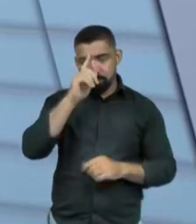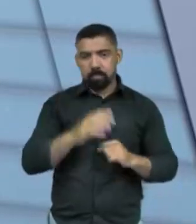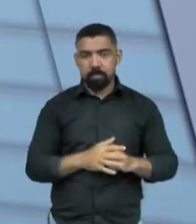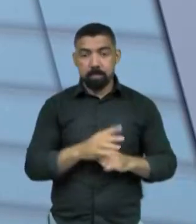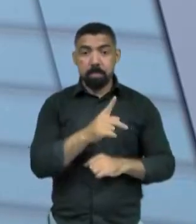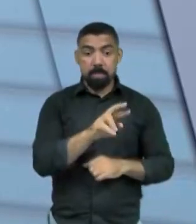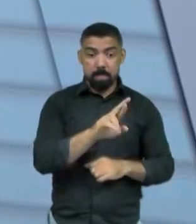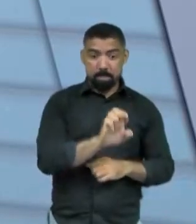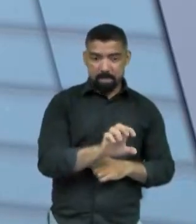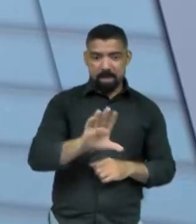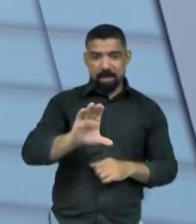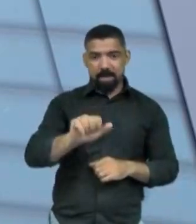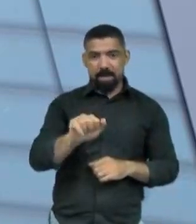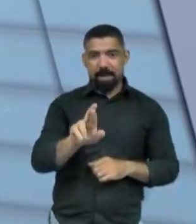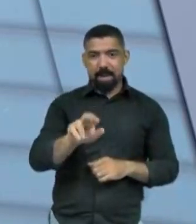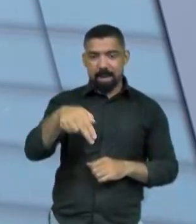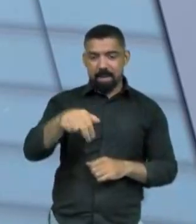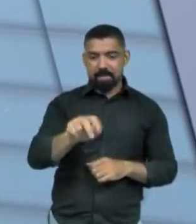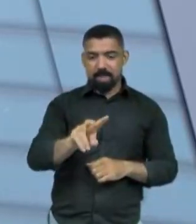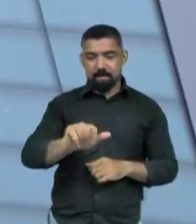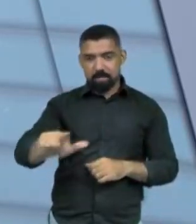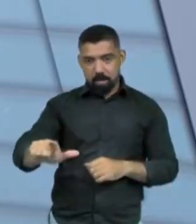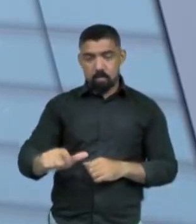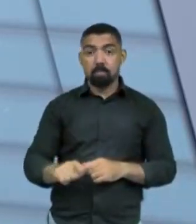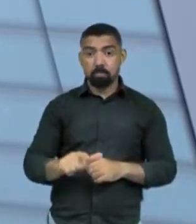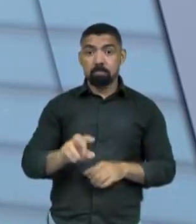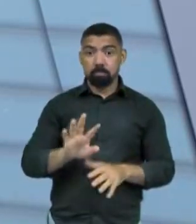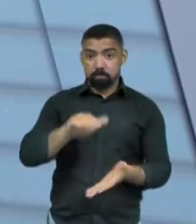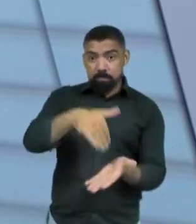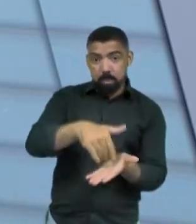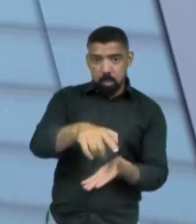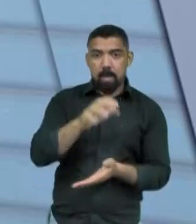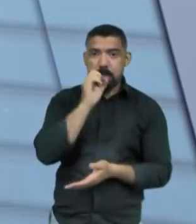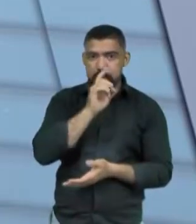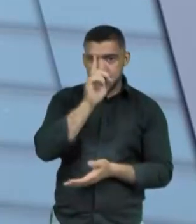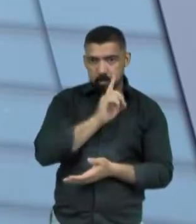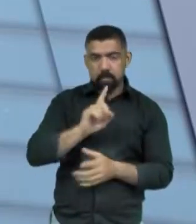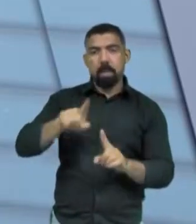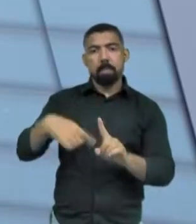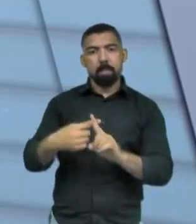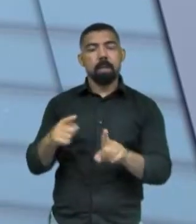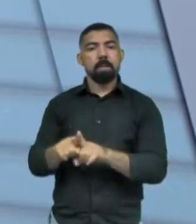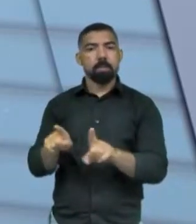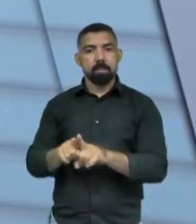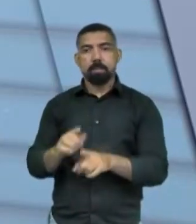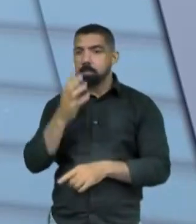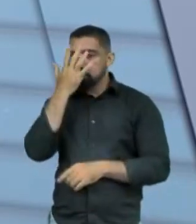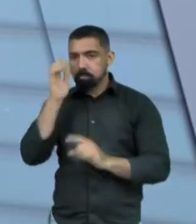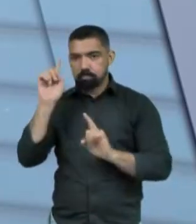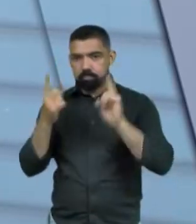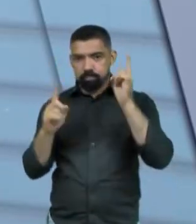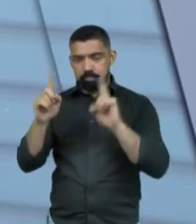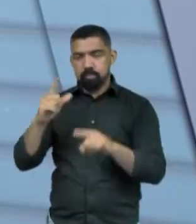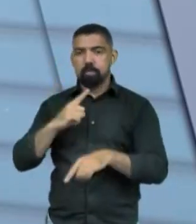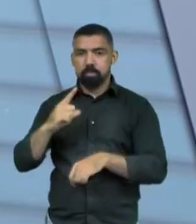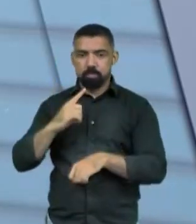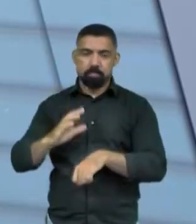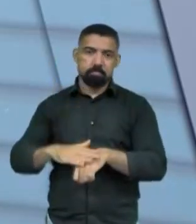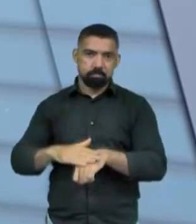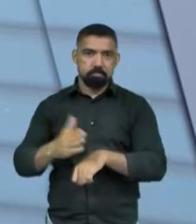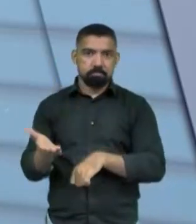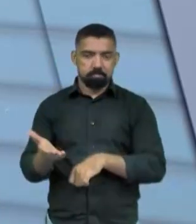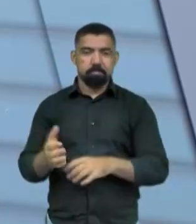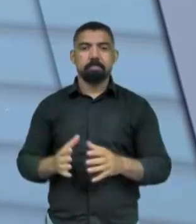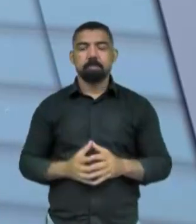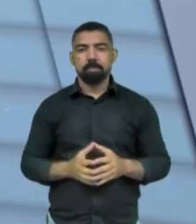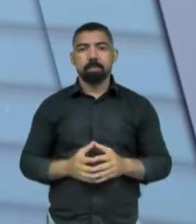termina agora neste final de semana, e emendando com os dias do carnaval, a folia de Momo.